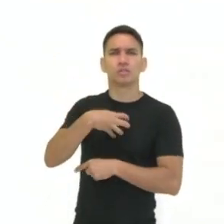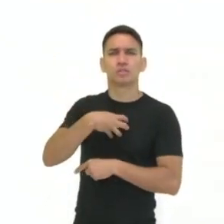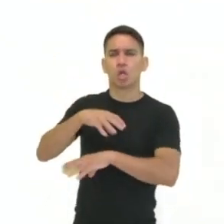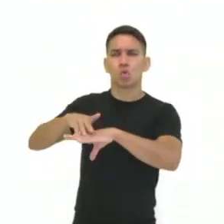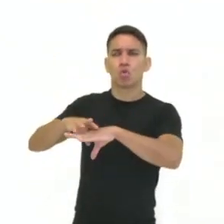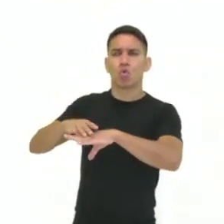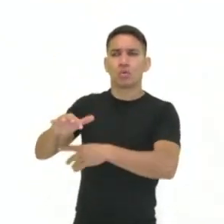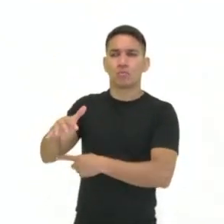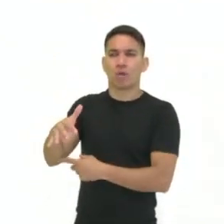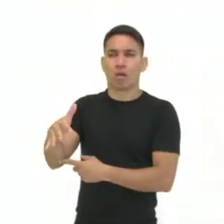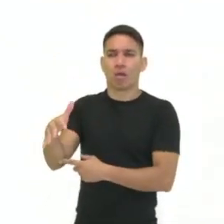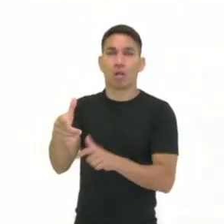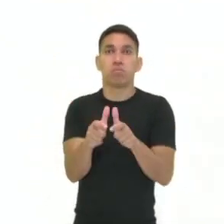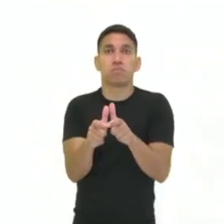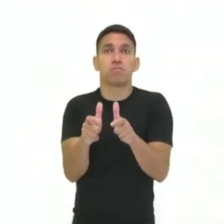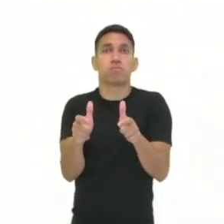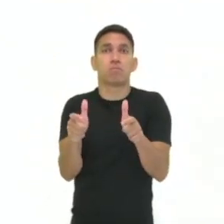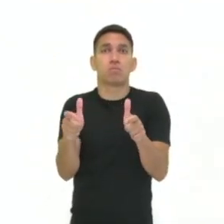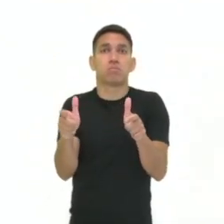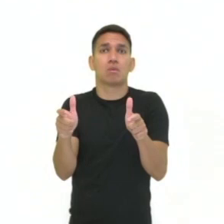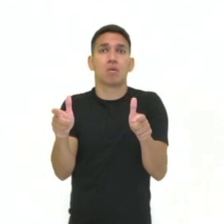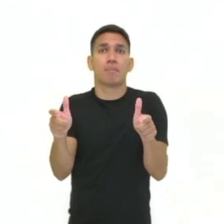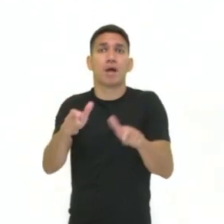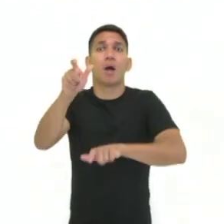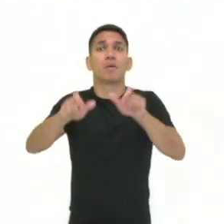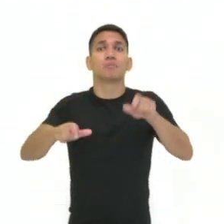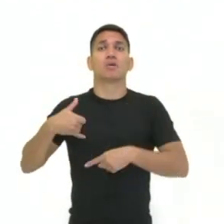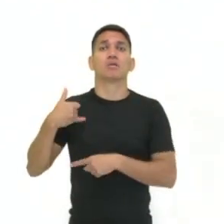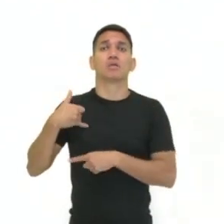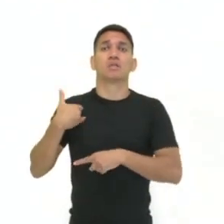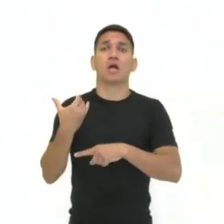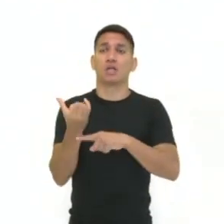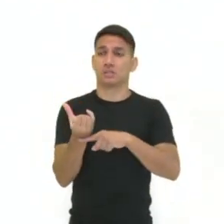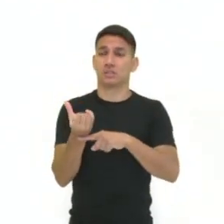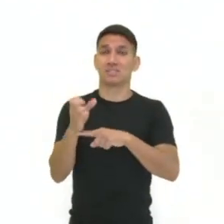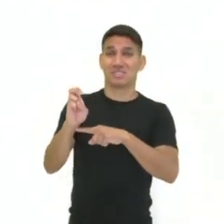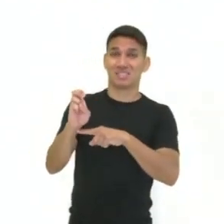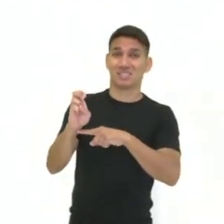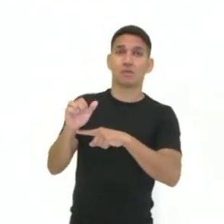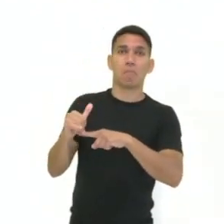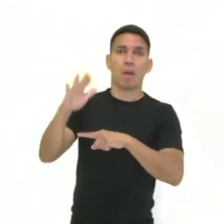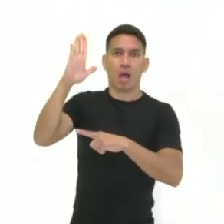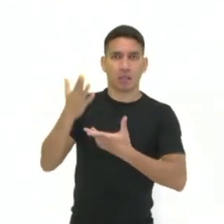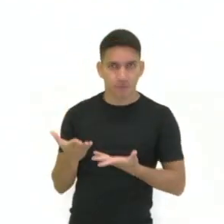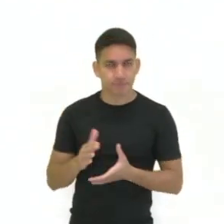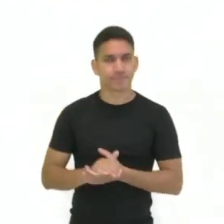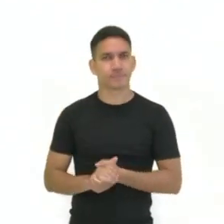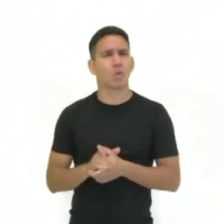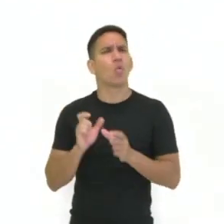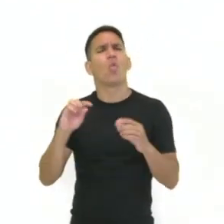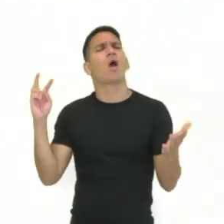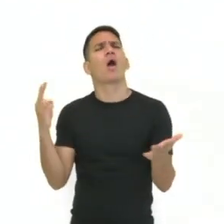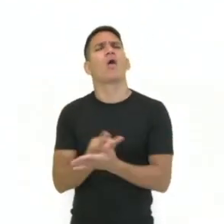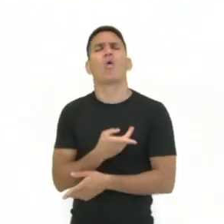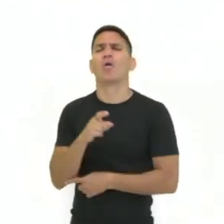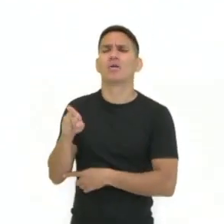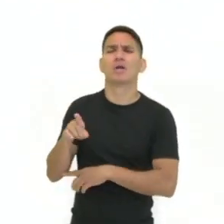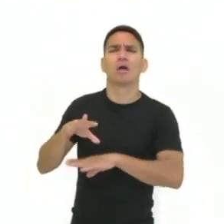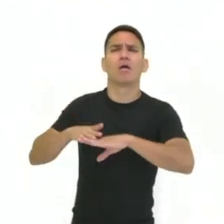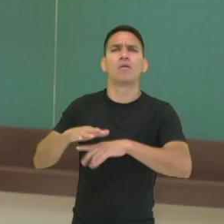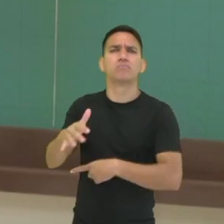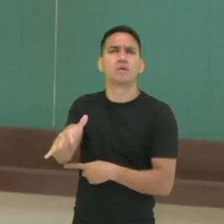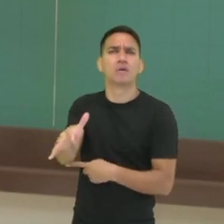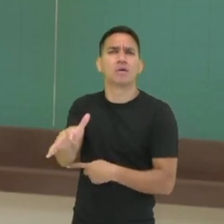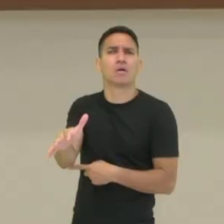vem aumentando nas pessoas acima de 65 anos. O que leva à doença de Parkinson?